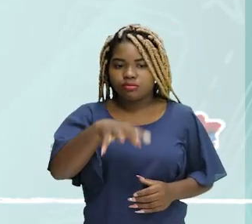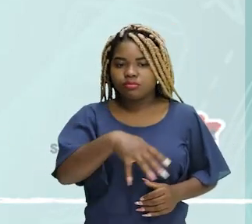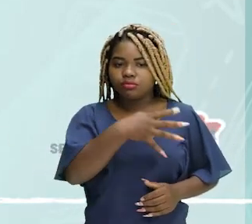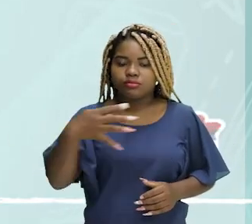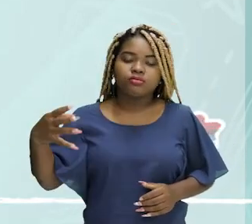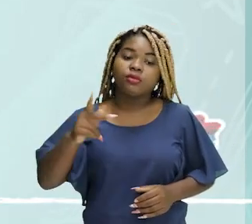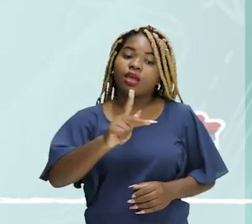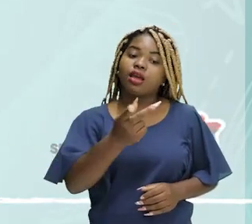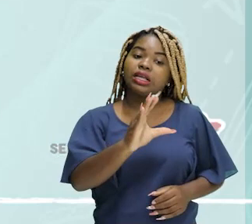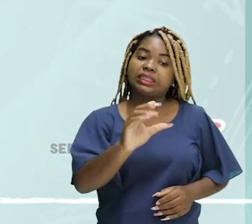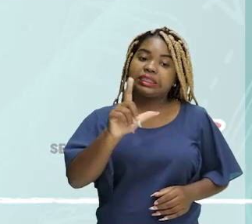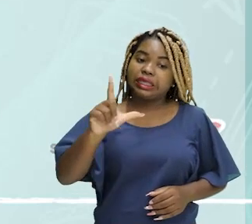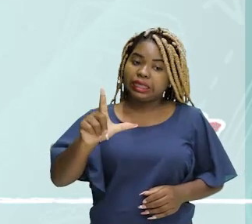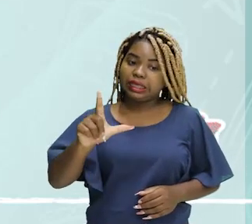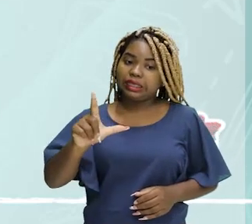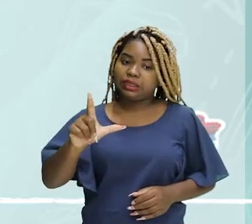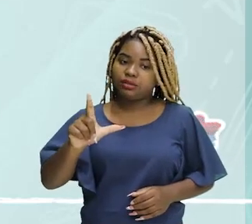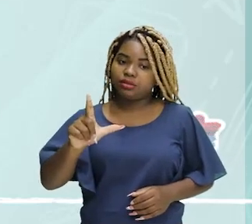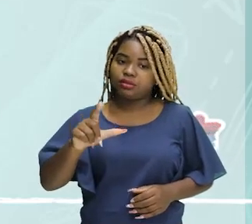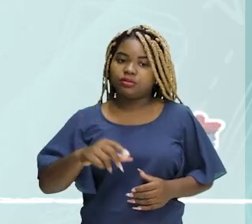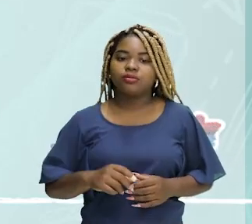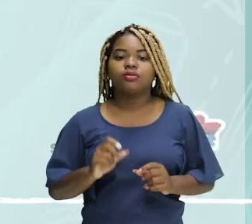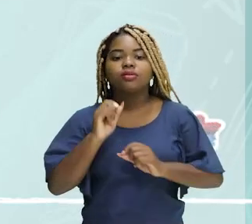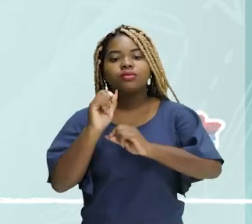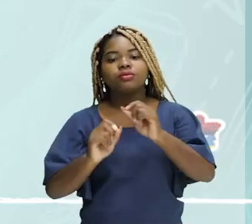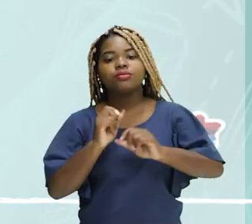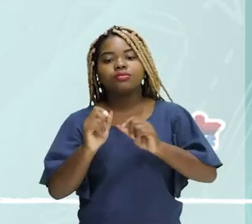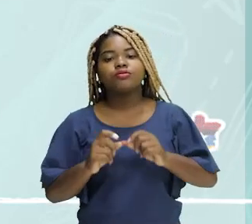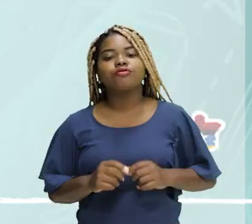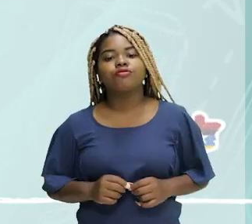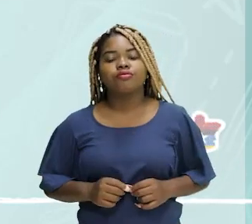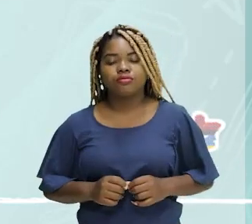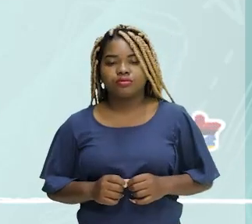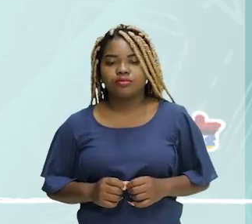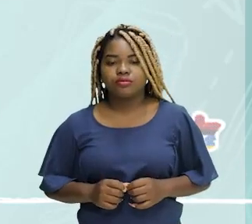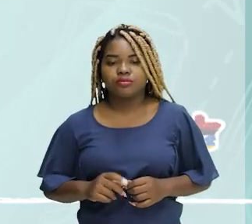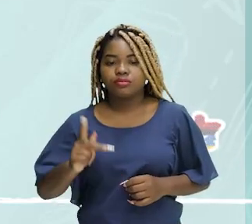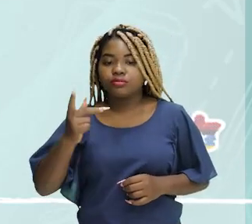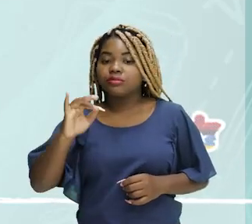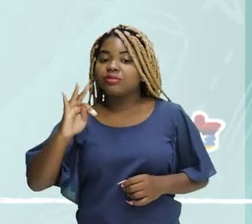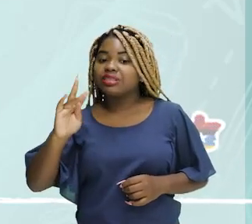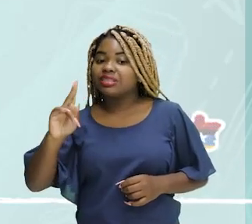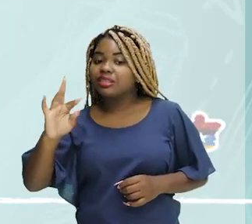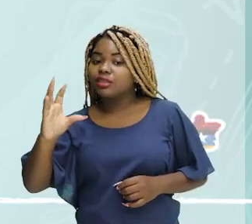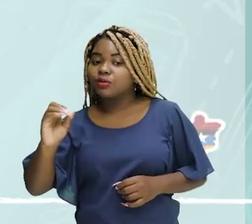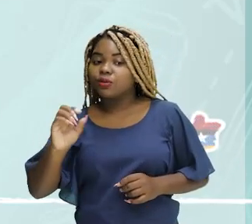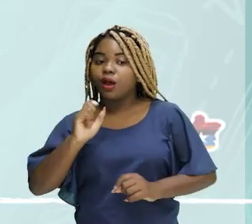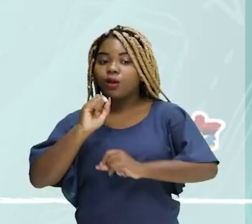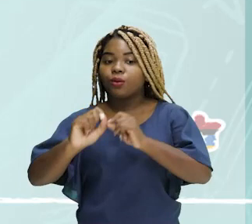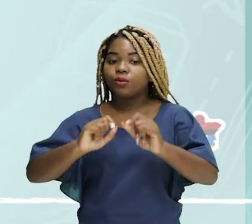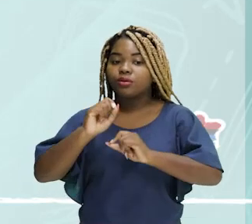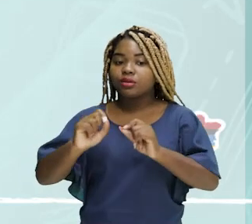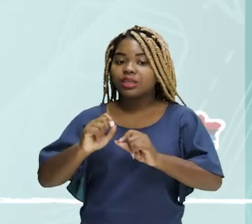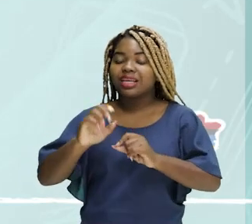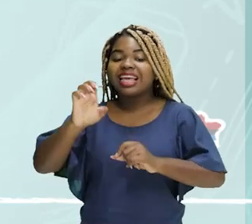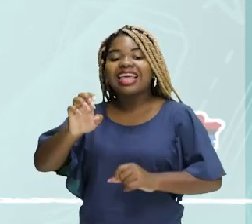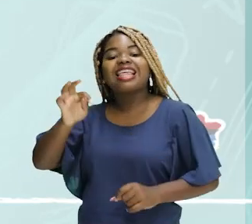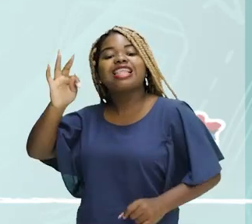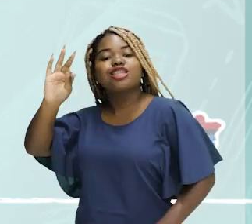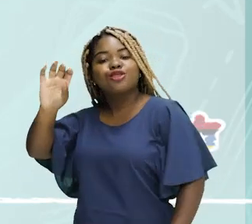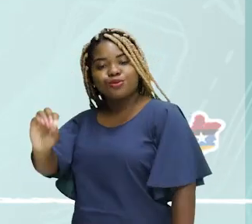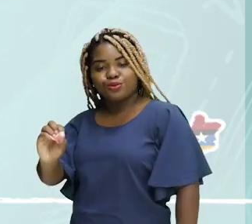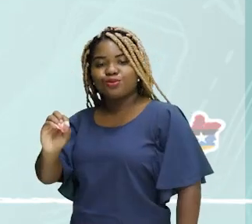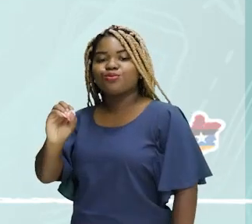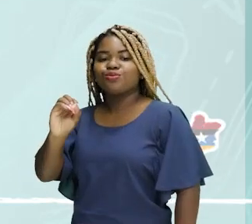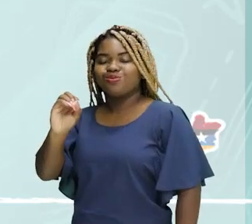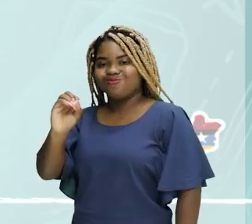HCl, ácido clorídrico. Então, esse hídrico, olha só, eu vou trocar por eto